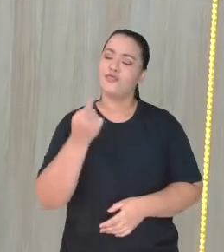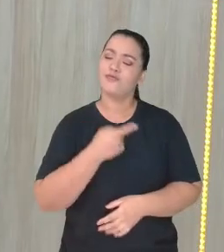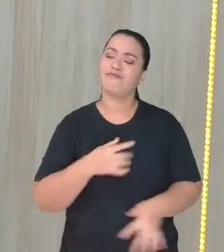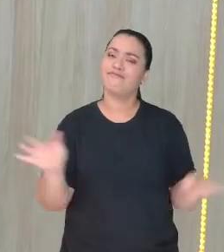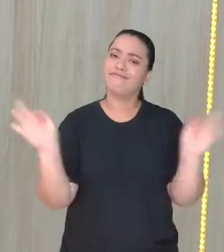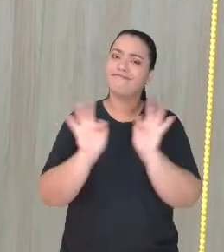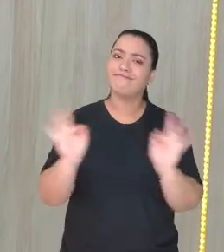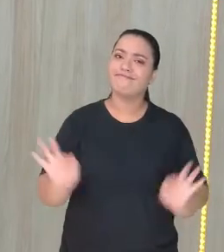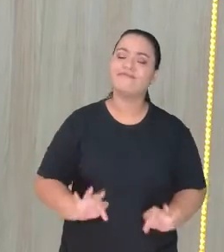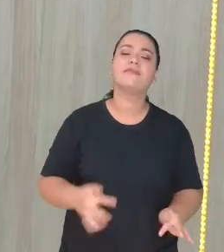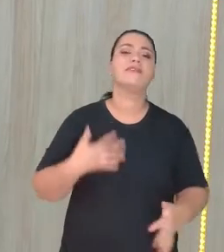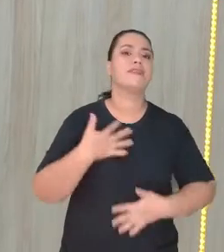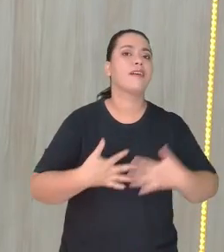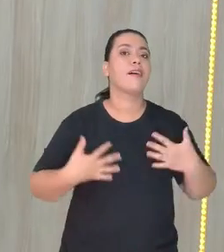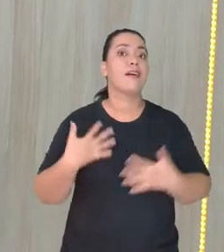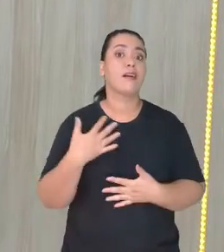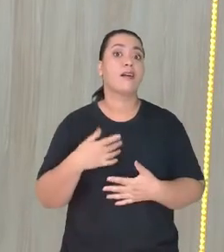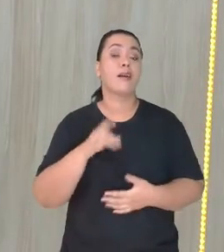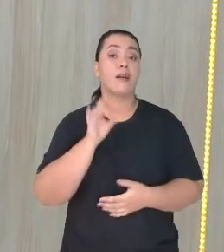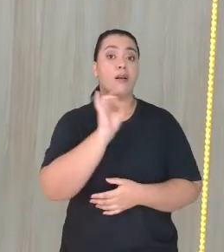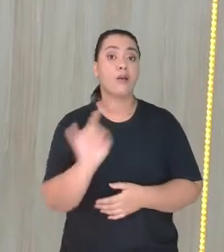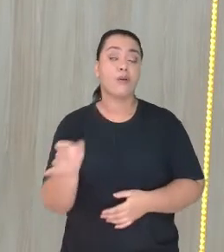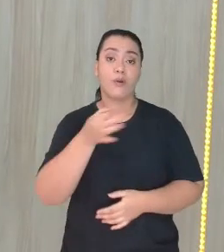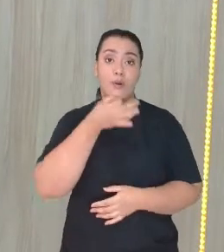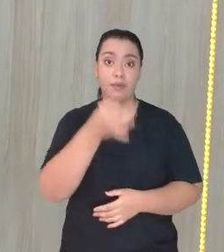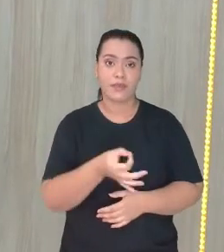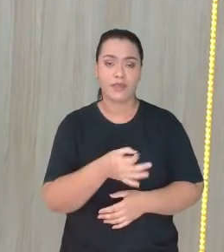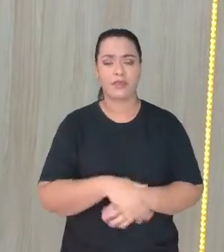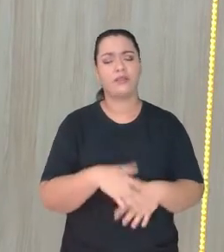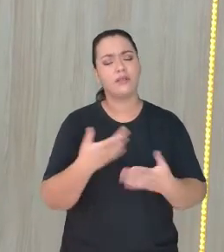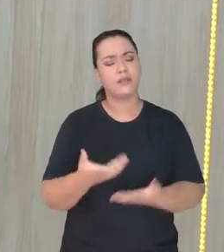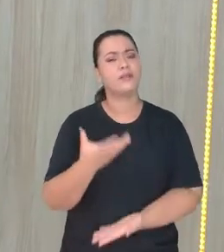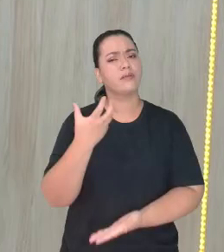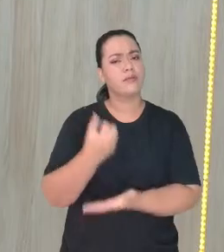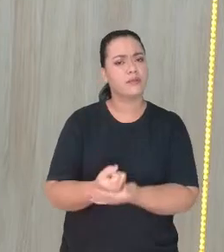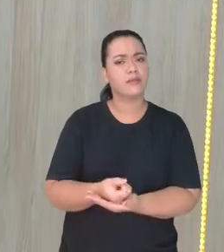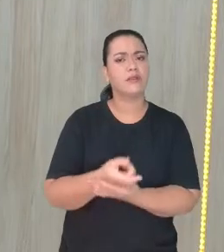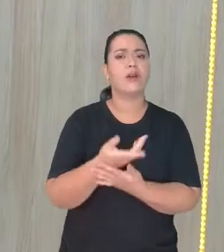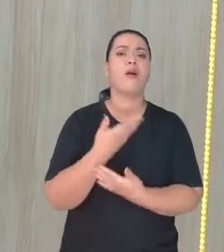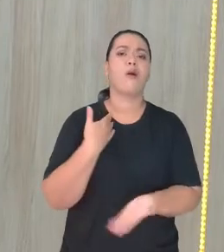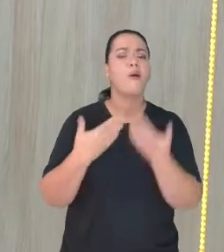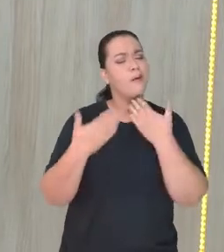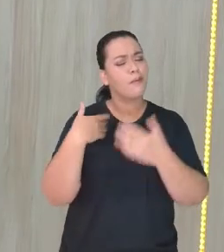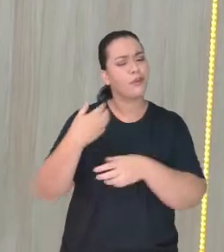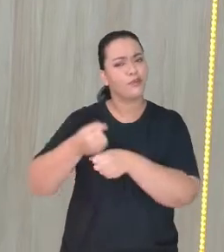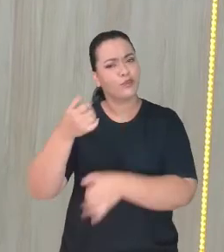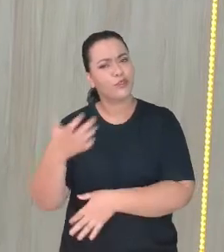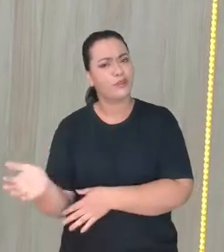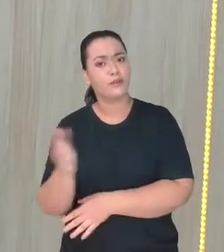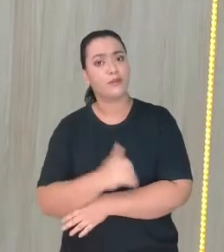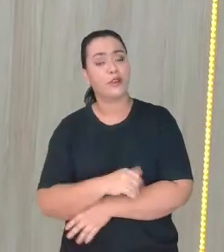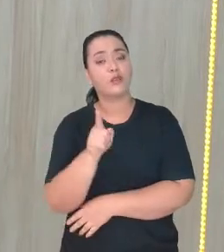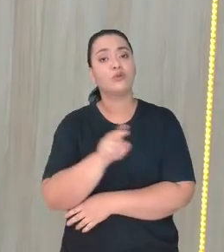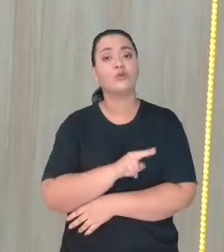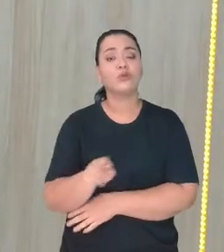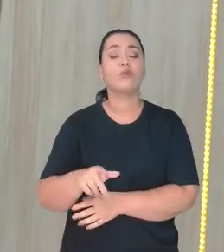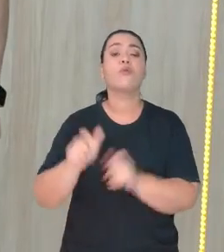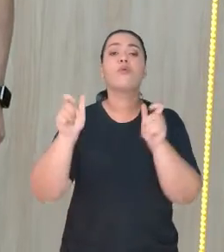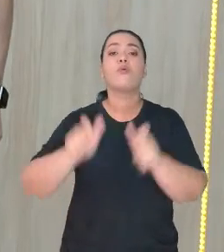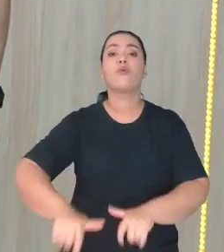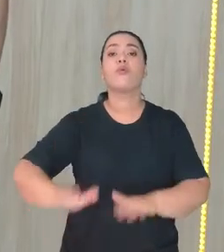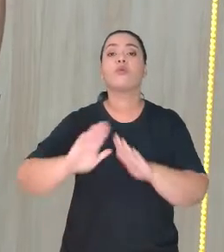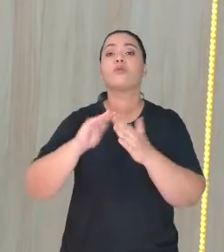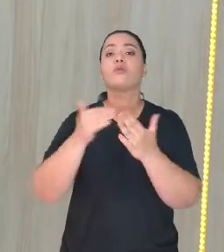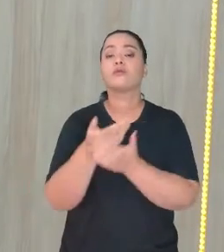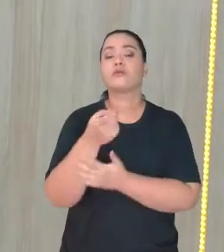feliz com o comentário de cada um, certinho? Então faz o download, comenta aí no chat, já vai colocando o teu nome e a escola que